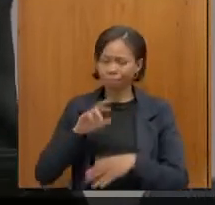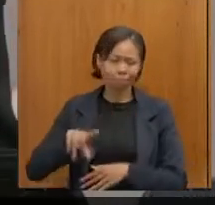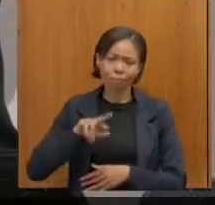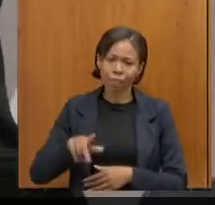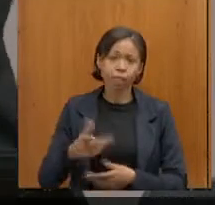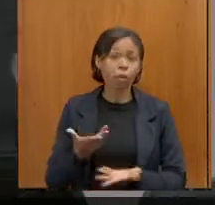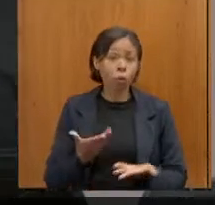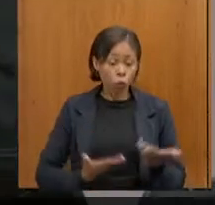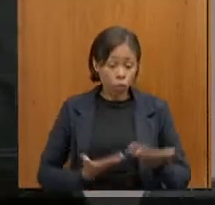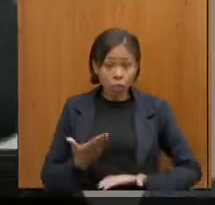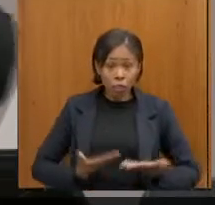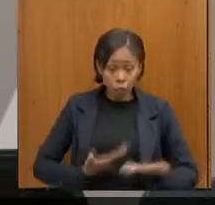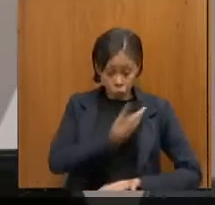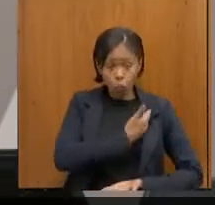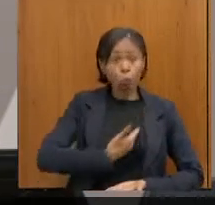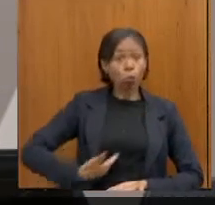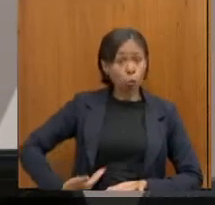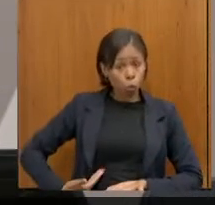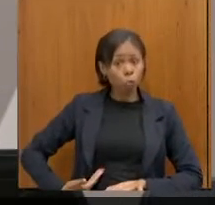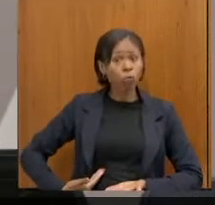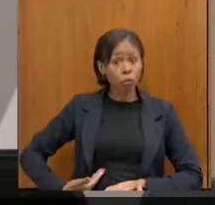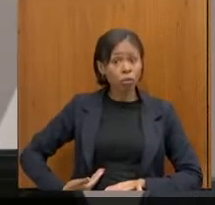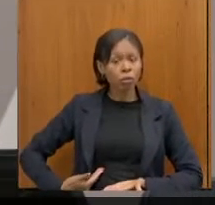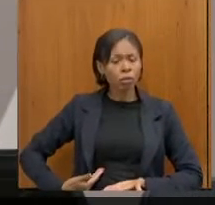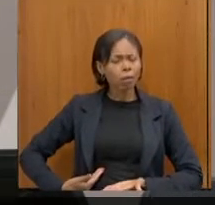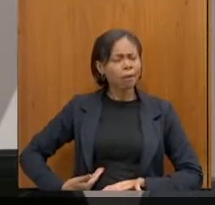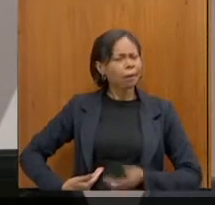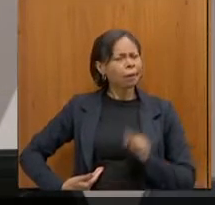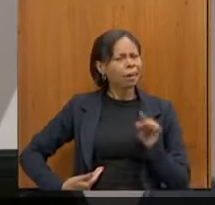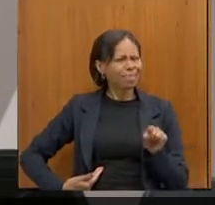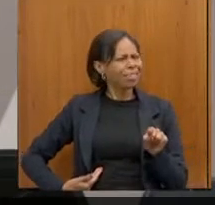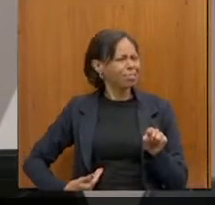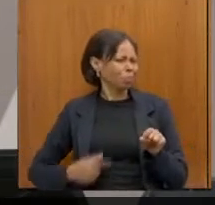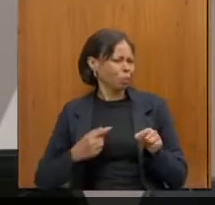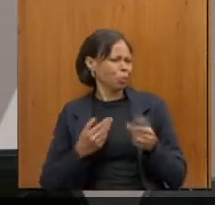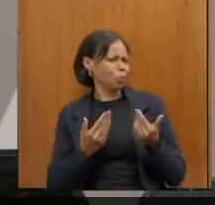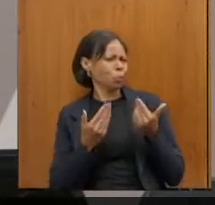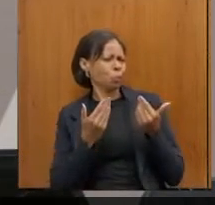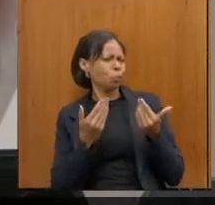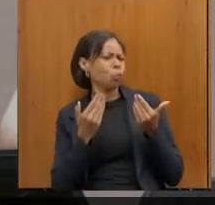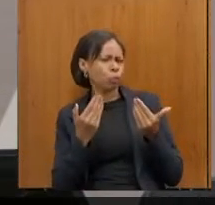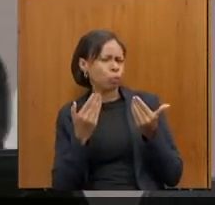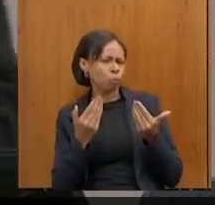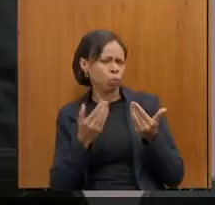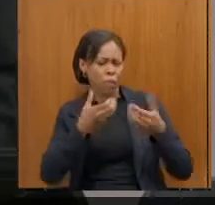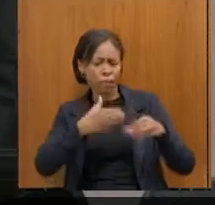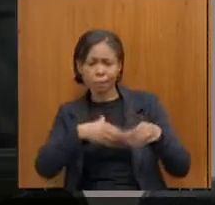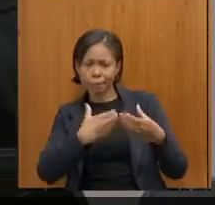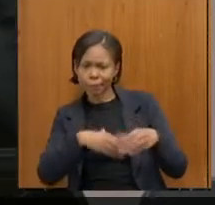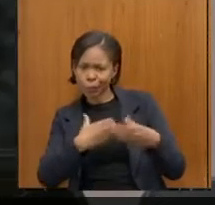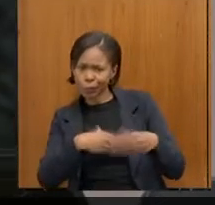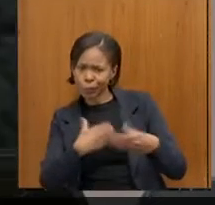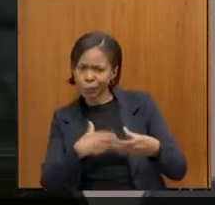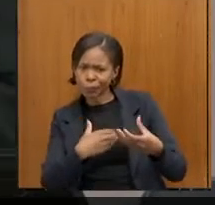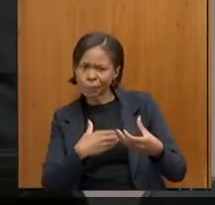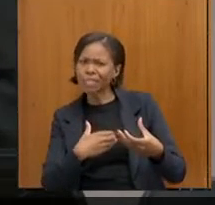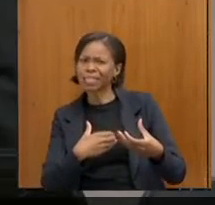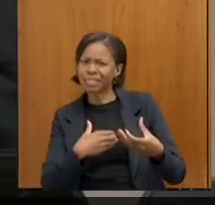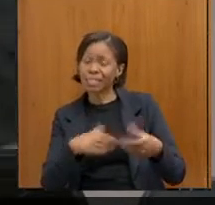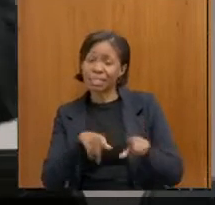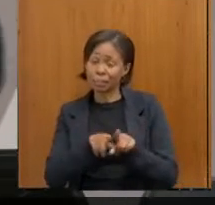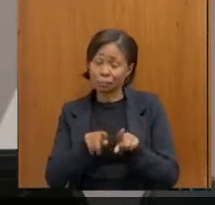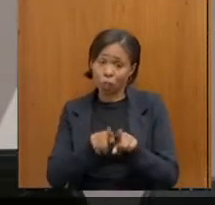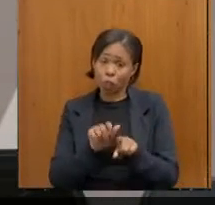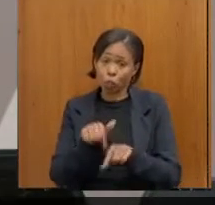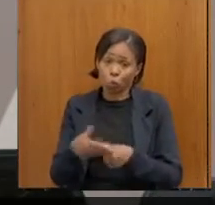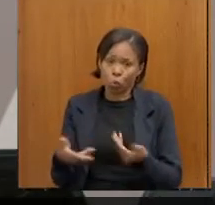próprio serviço público direto em fortes dúvidas a respeito do sistema de concurso público e do sistema